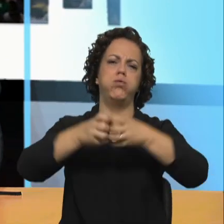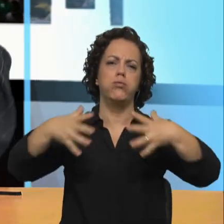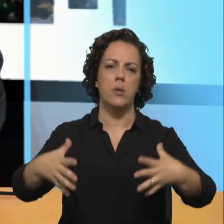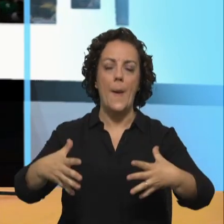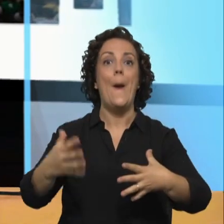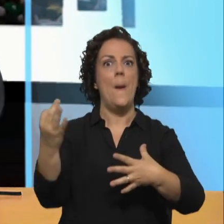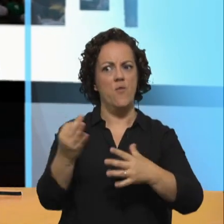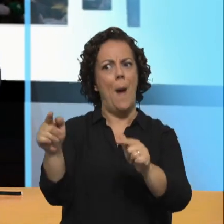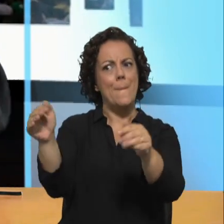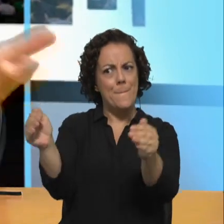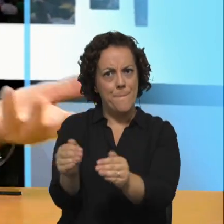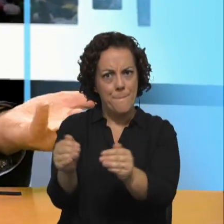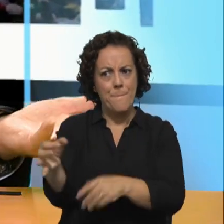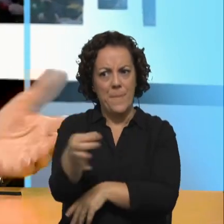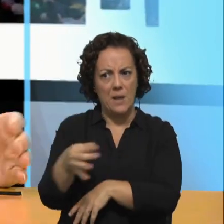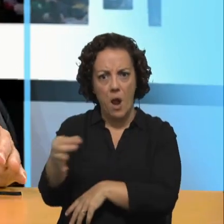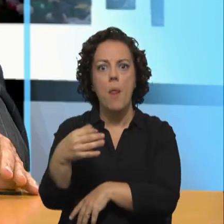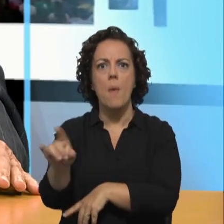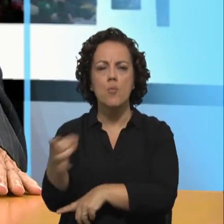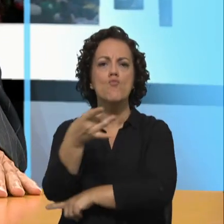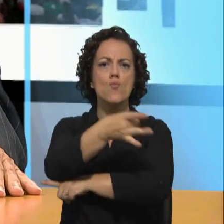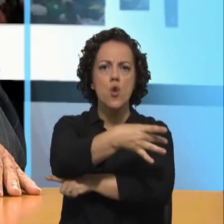menor, vencer estas potências.